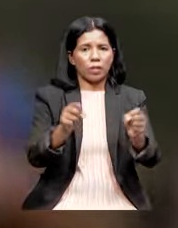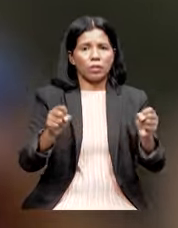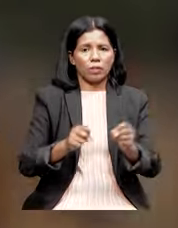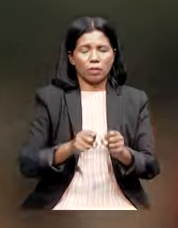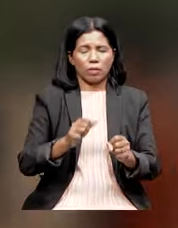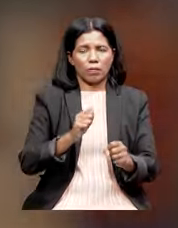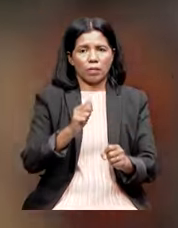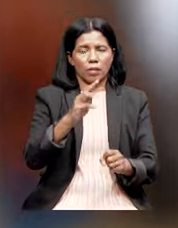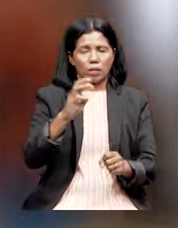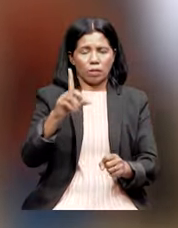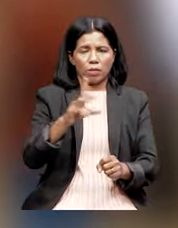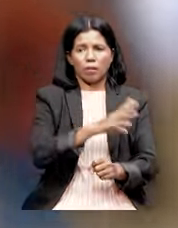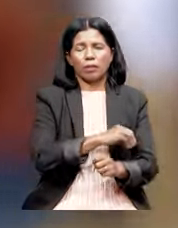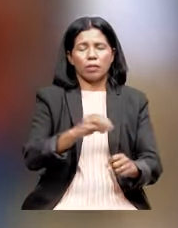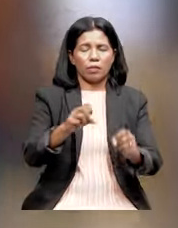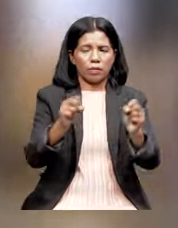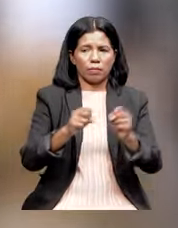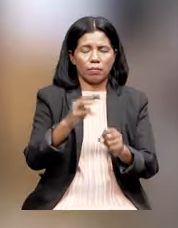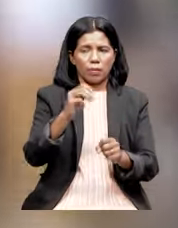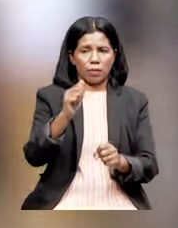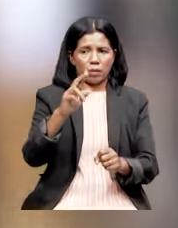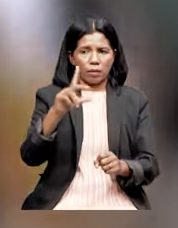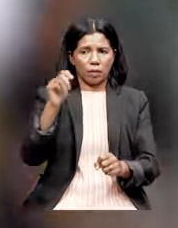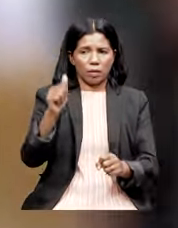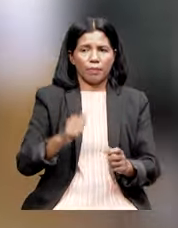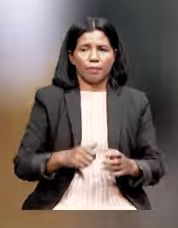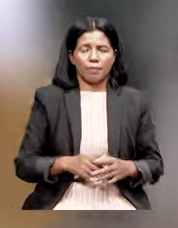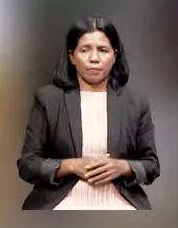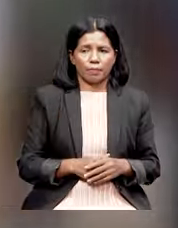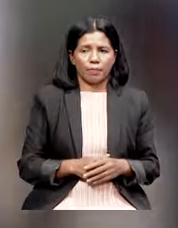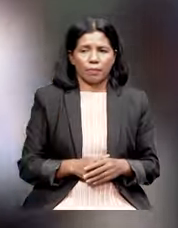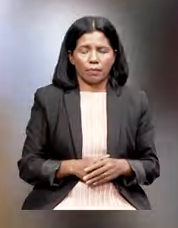Maulo, Manelobas, no Maulau. José Mendes, Jacinto Fuca, Ziemen.